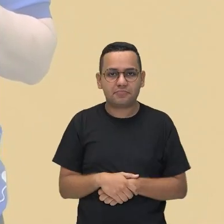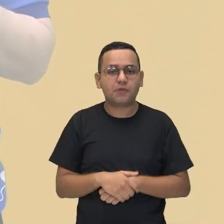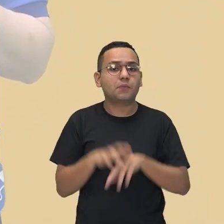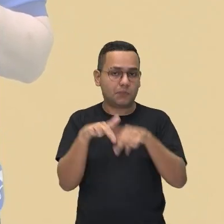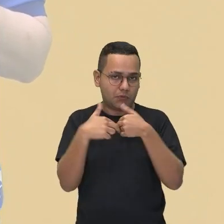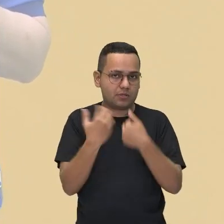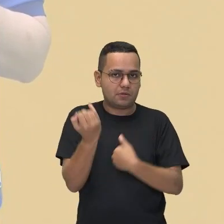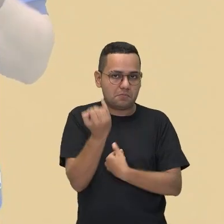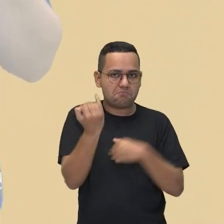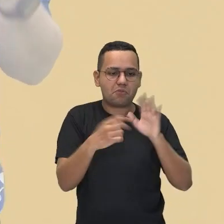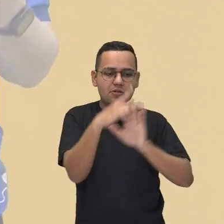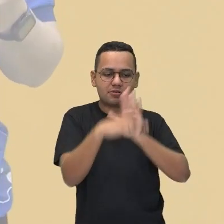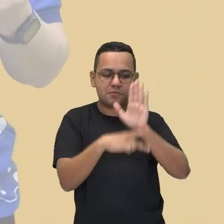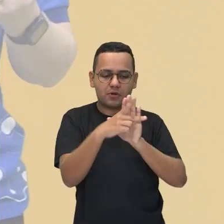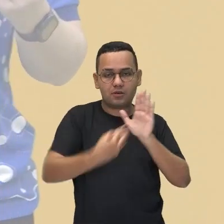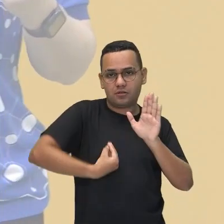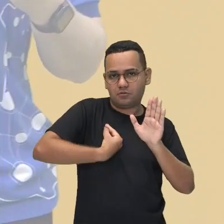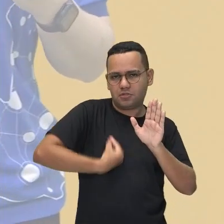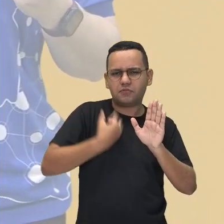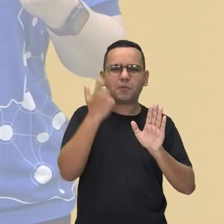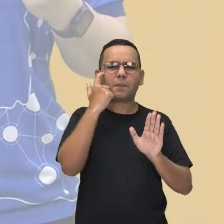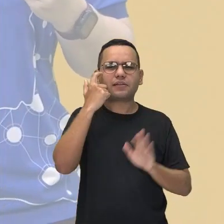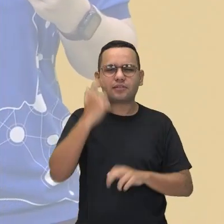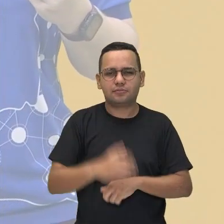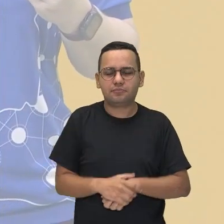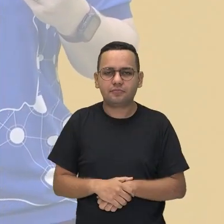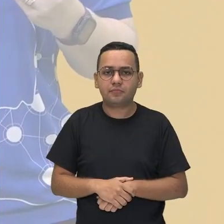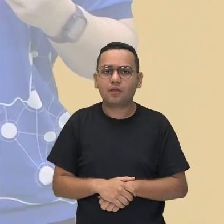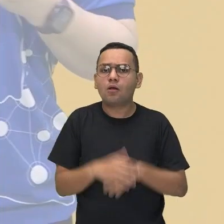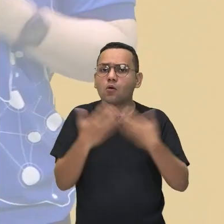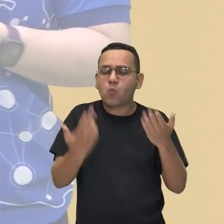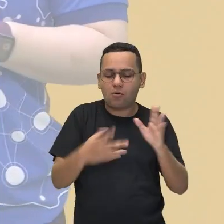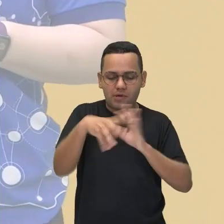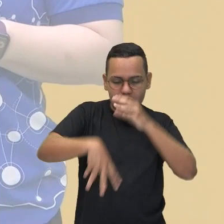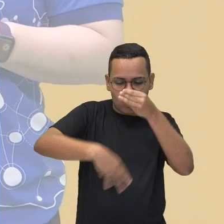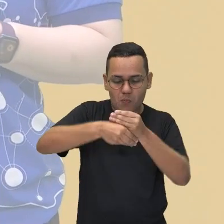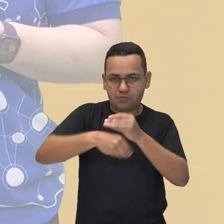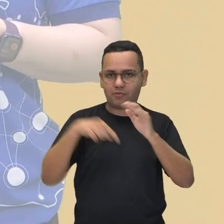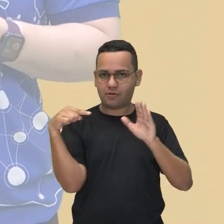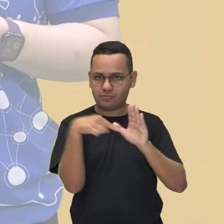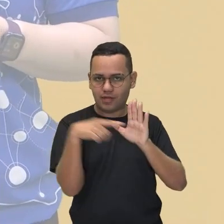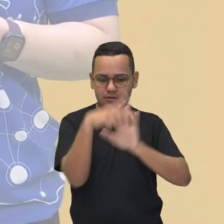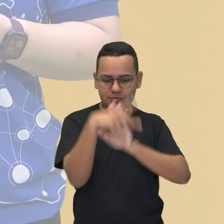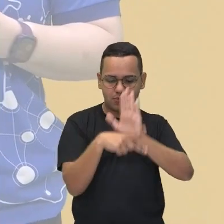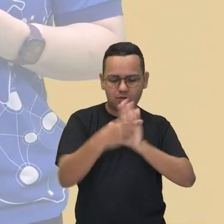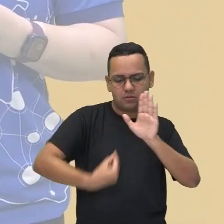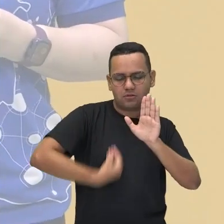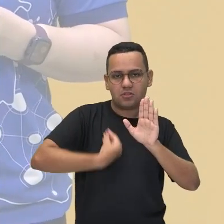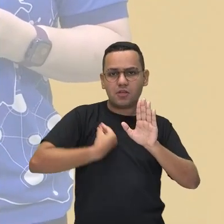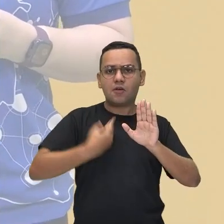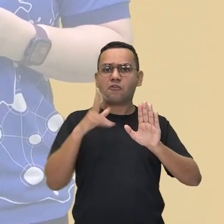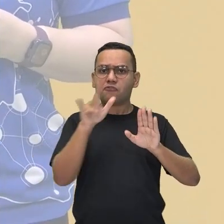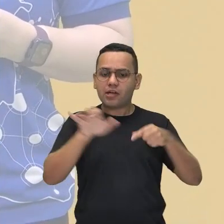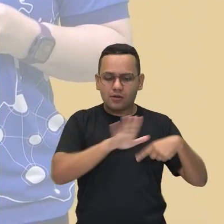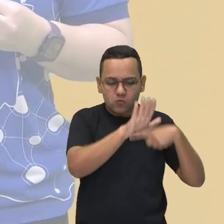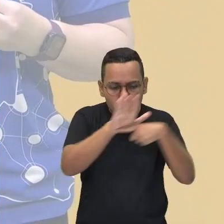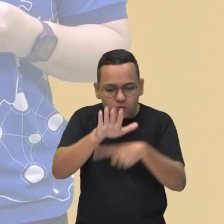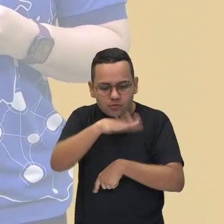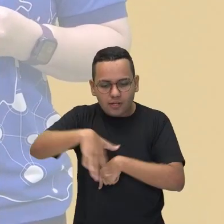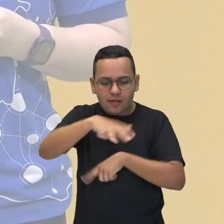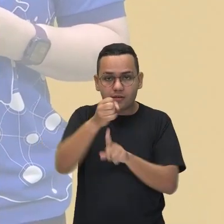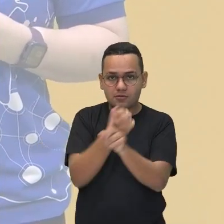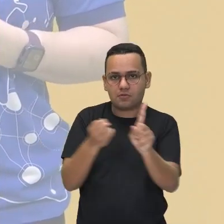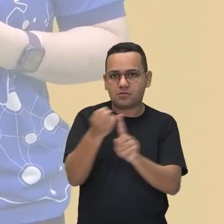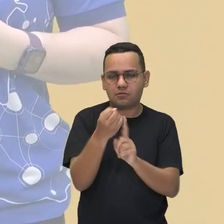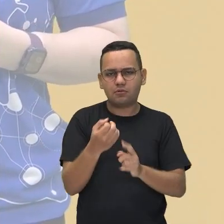vida. Né? Qual a contribuição que o meu projeto de vida vai trazer para a sociedade? Como eu vou me relacionar com as pessoas? A gente tem